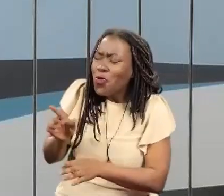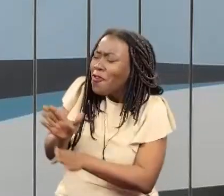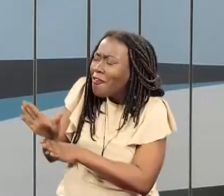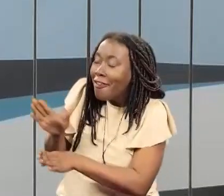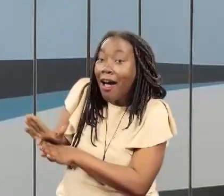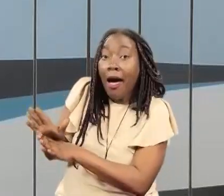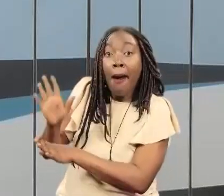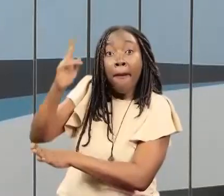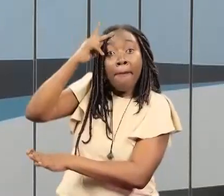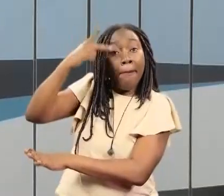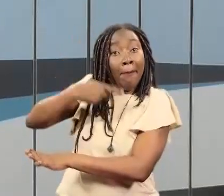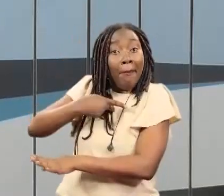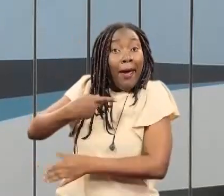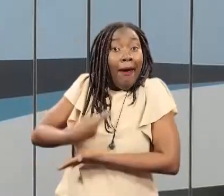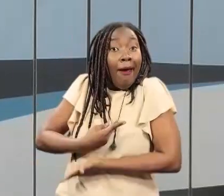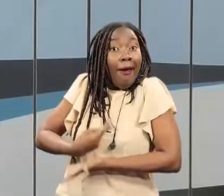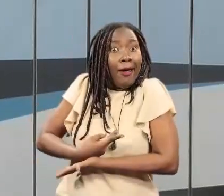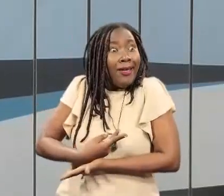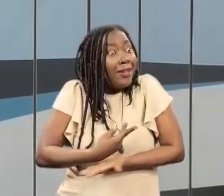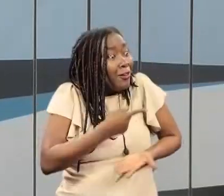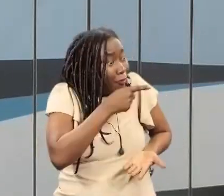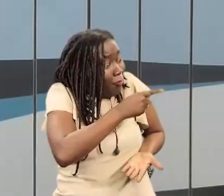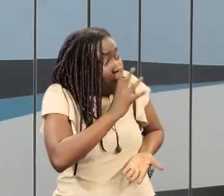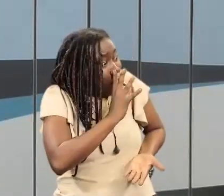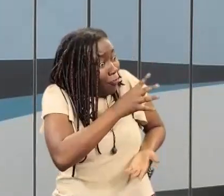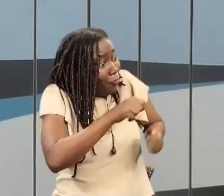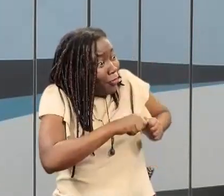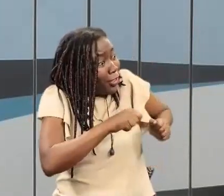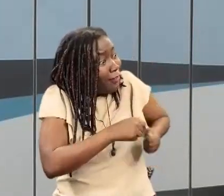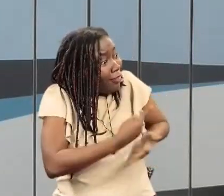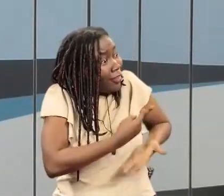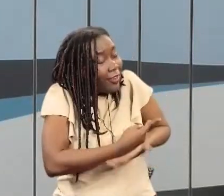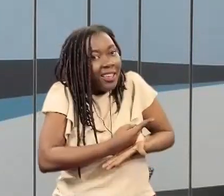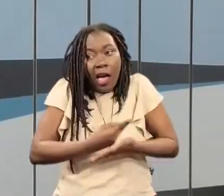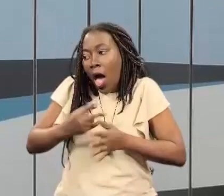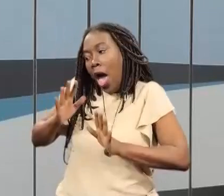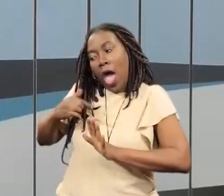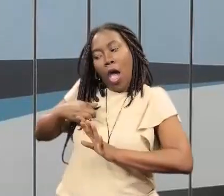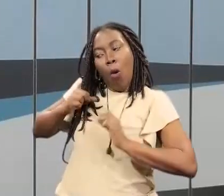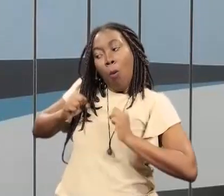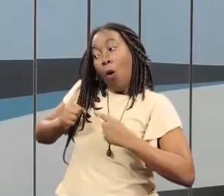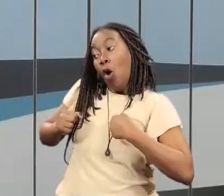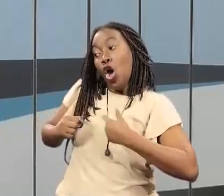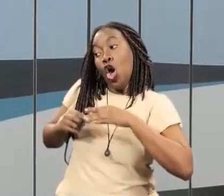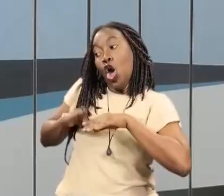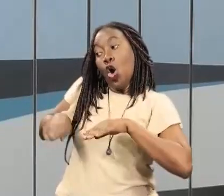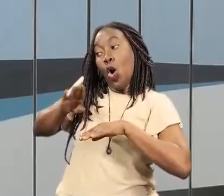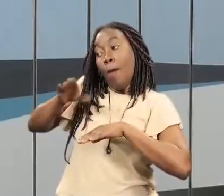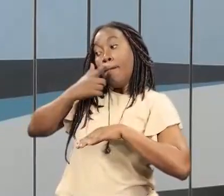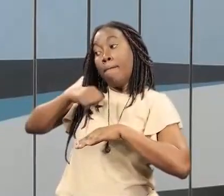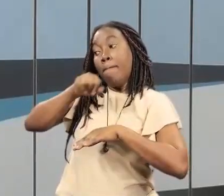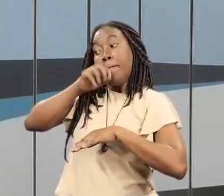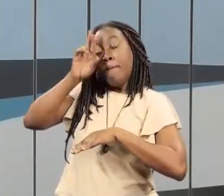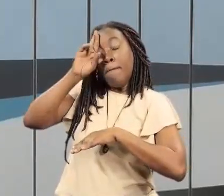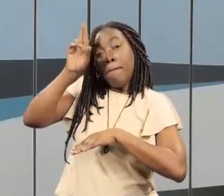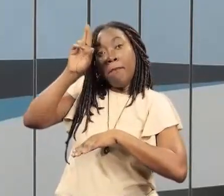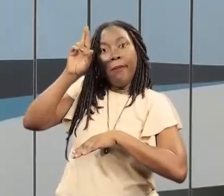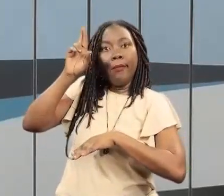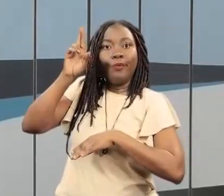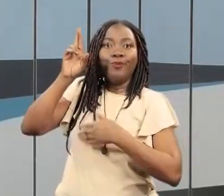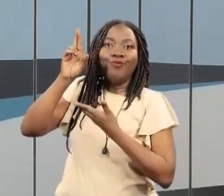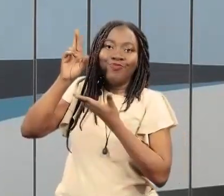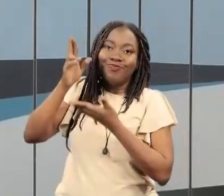E aí o filho faz o quê? Mas você está fazendo, papai. Você está fazendo, mamãe. Ah, mas eu posso, porque eu sou seu pai e sua mãe. Então, os pais costumam, os